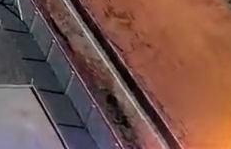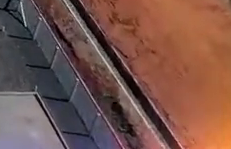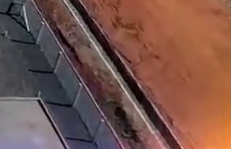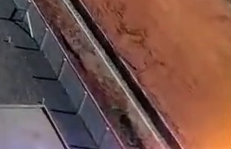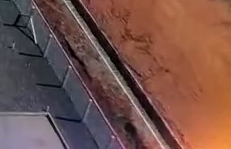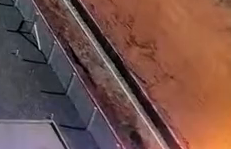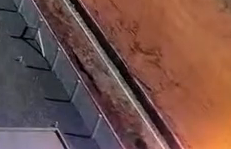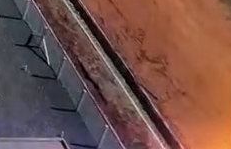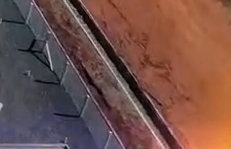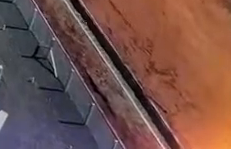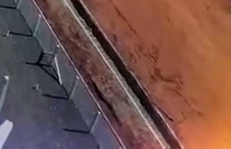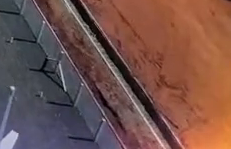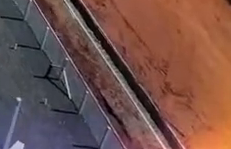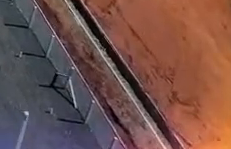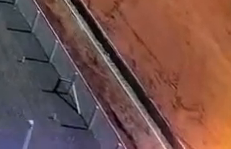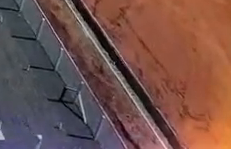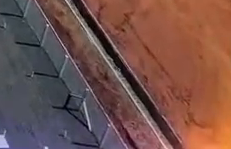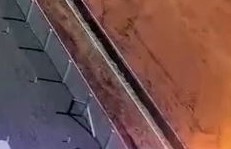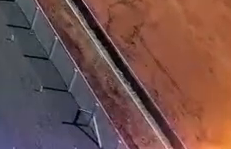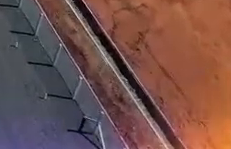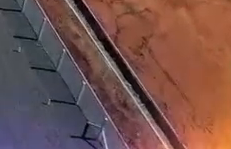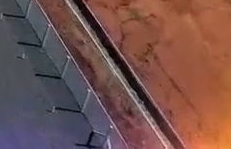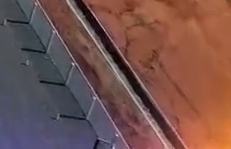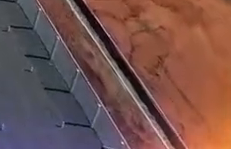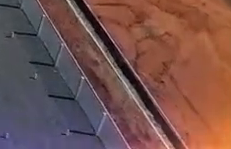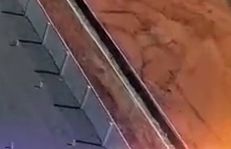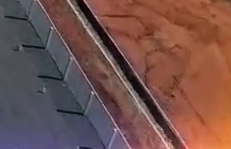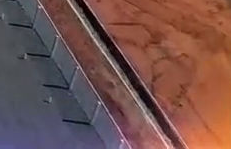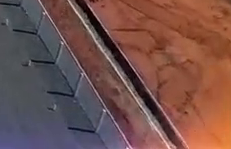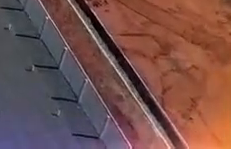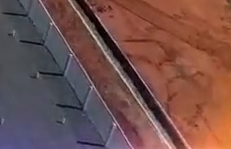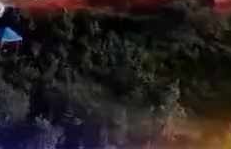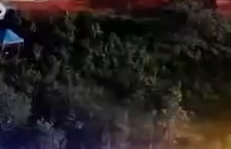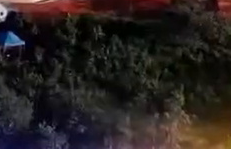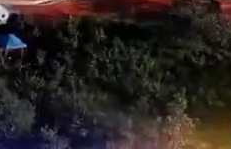de manutenção estão mais sustentáveis